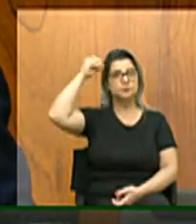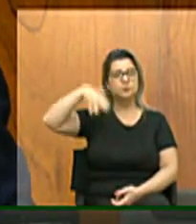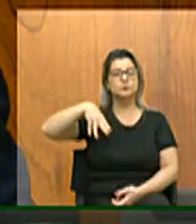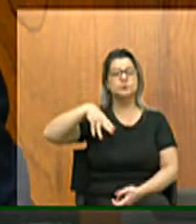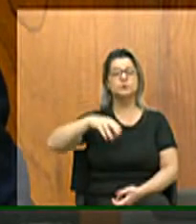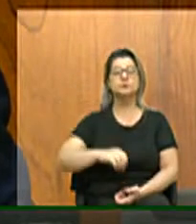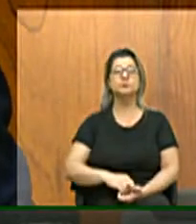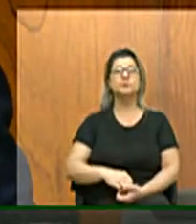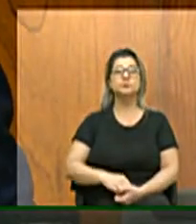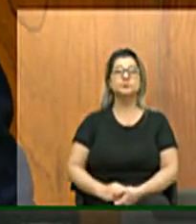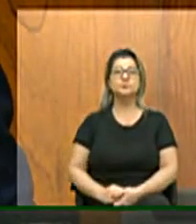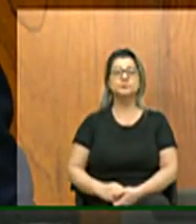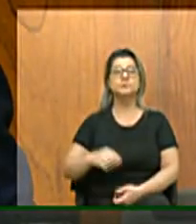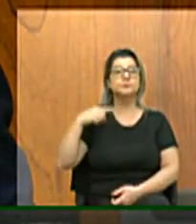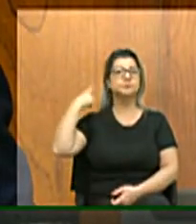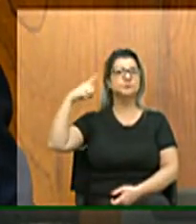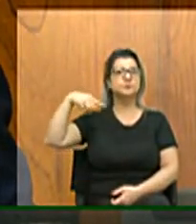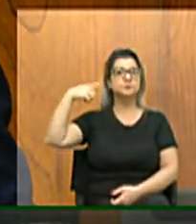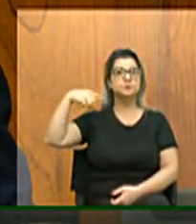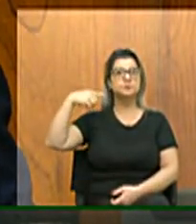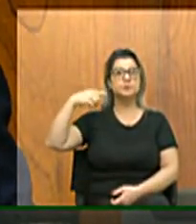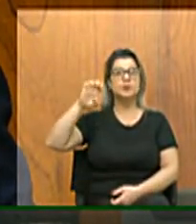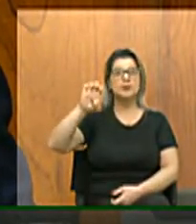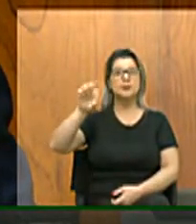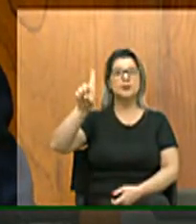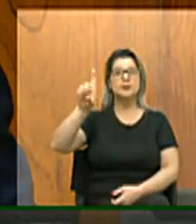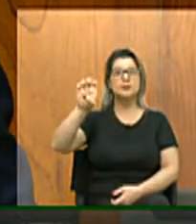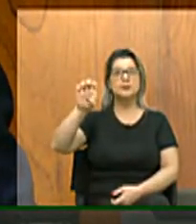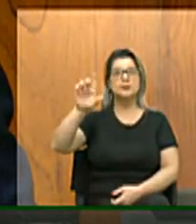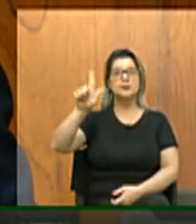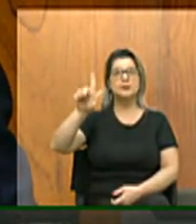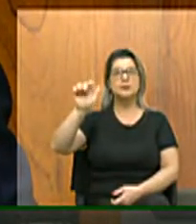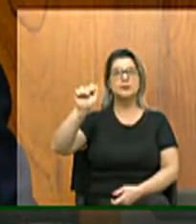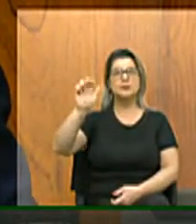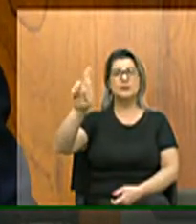Desiste o deputado Nerio Carteiro. Deputado Edgar Preto.